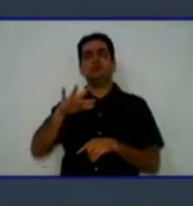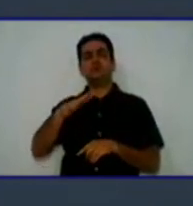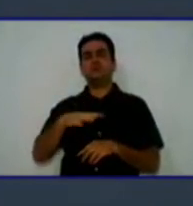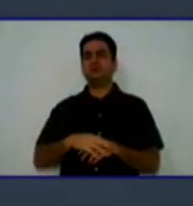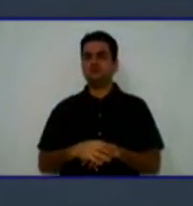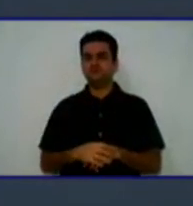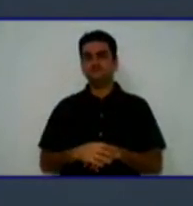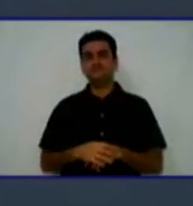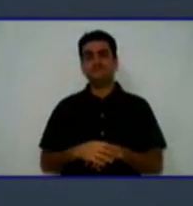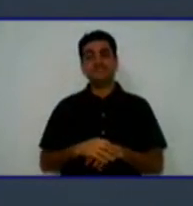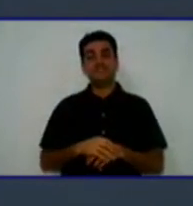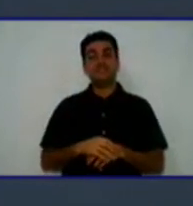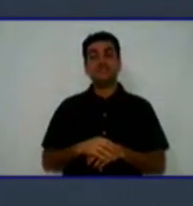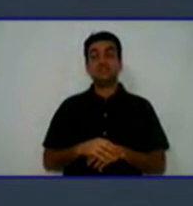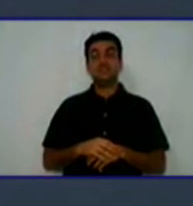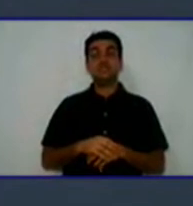E